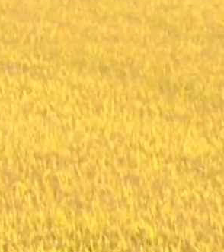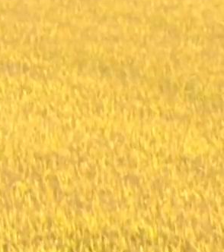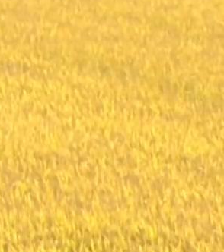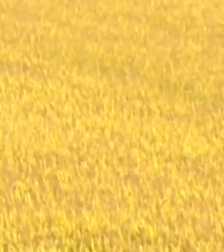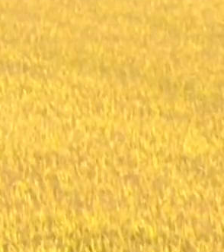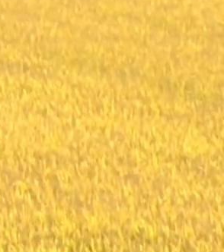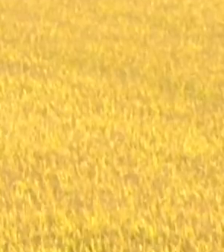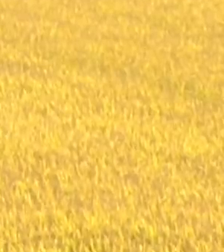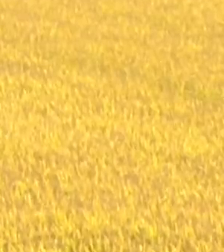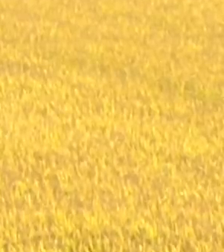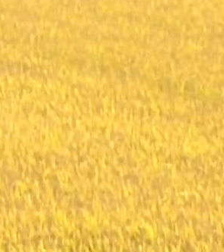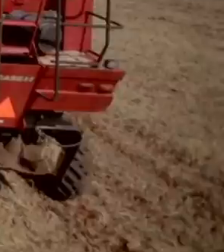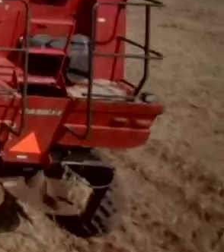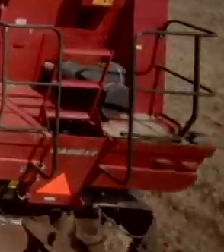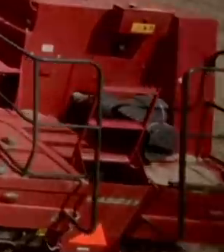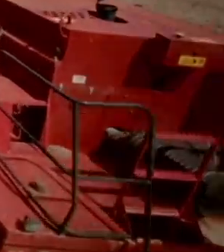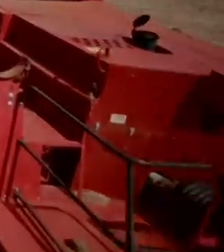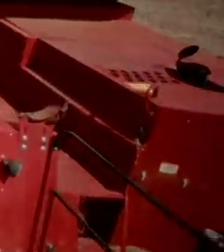Tchau.